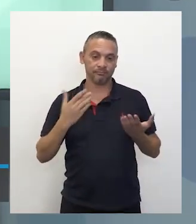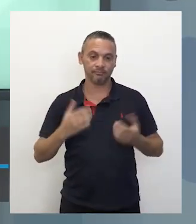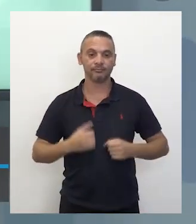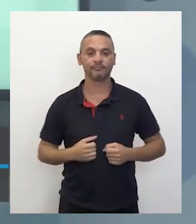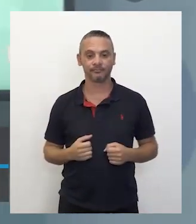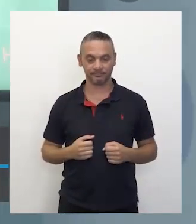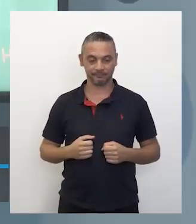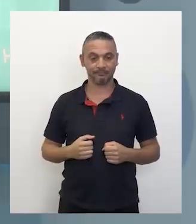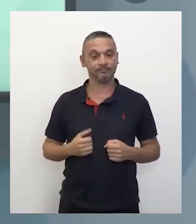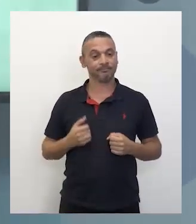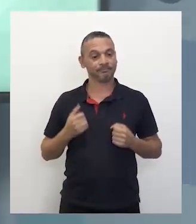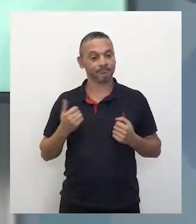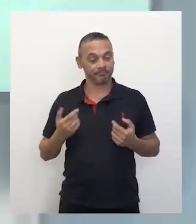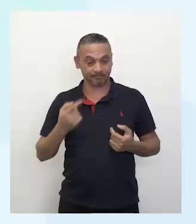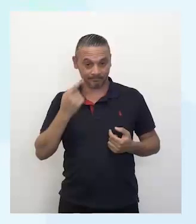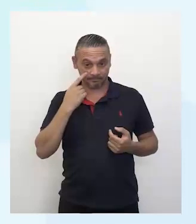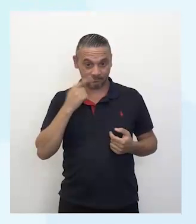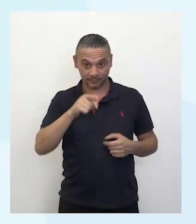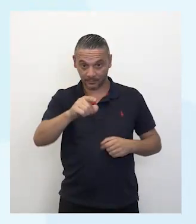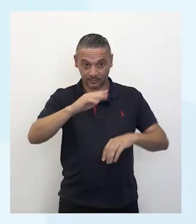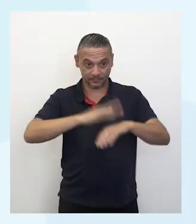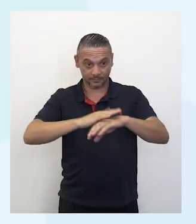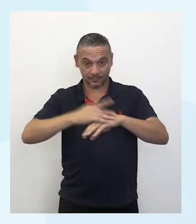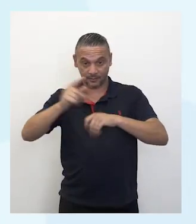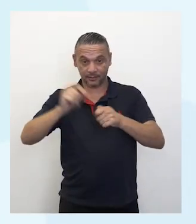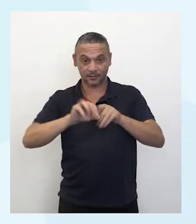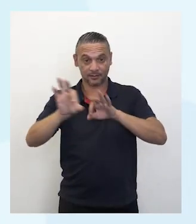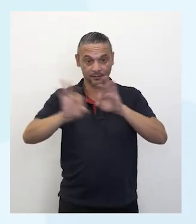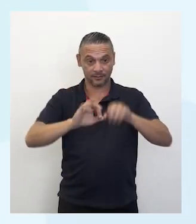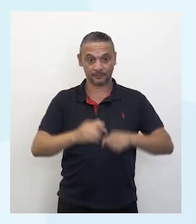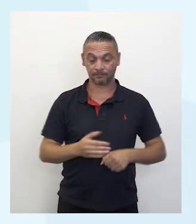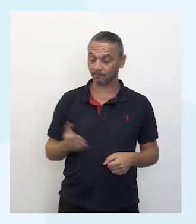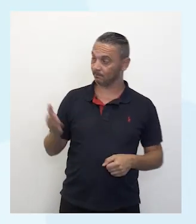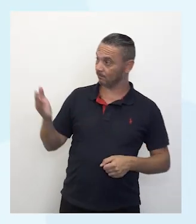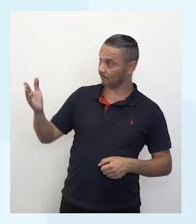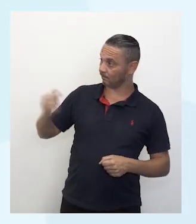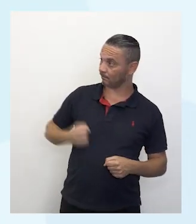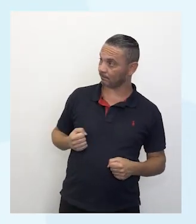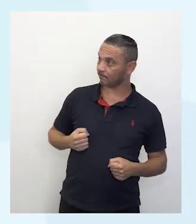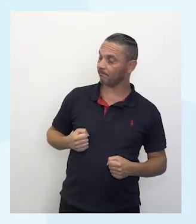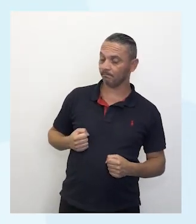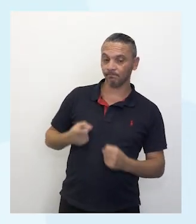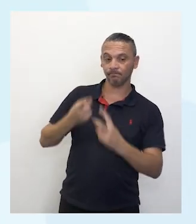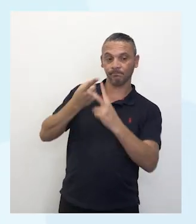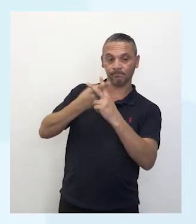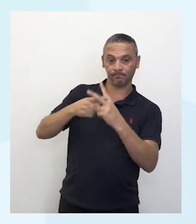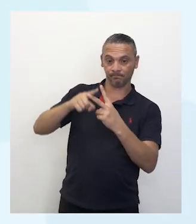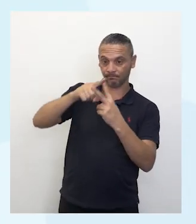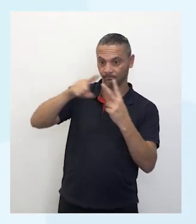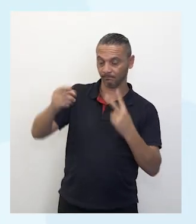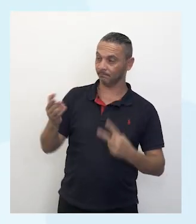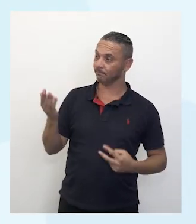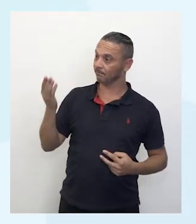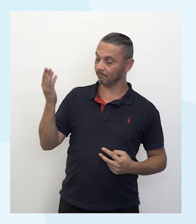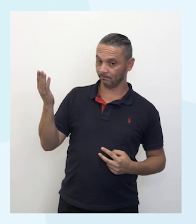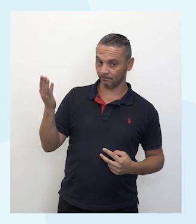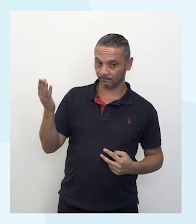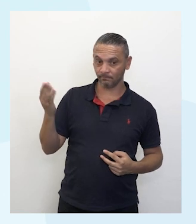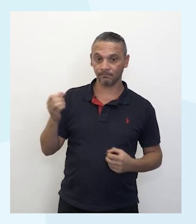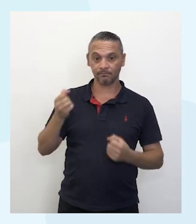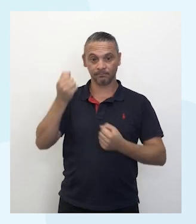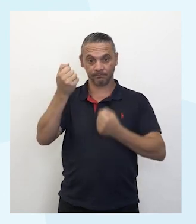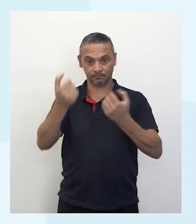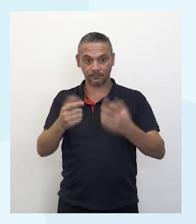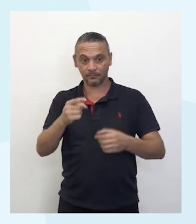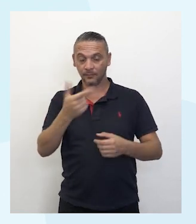tabuada. Bom, então agora é a vez de vocês, vamos fazer outro então. Olha lá, calcule as radiciações a seguir. Isso daqui eu estou tirando da minha cabeça, então não